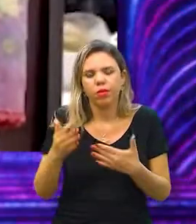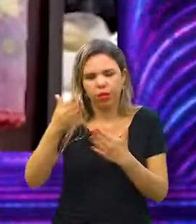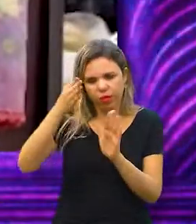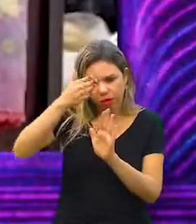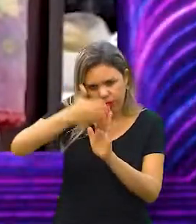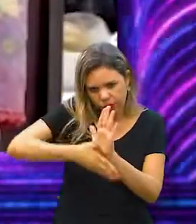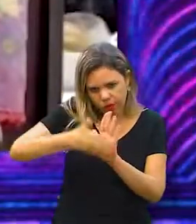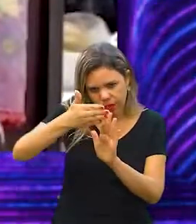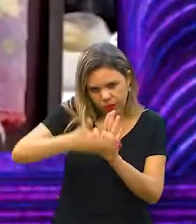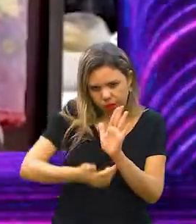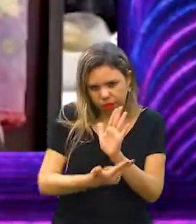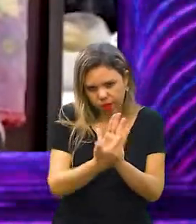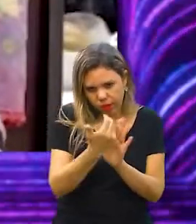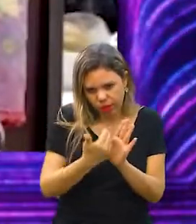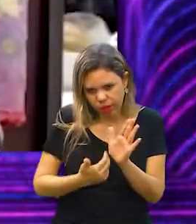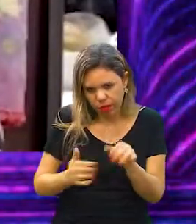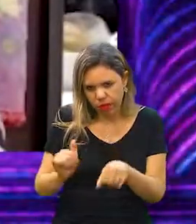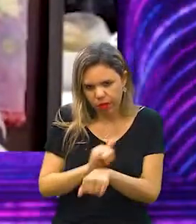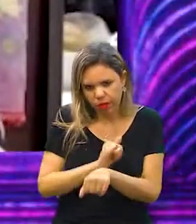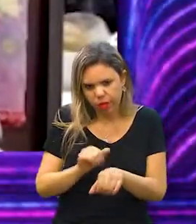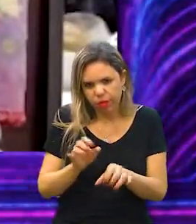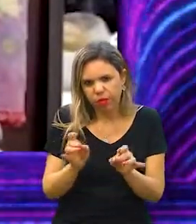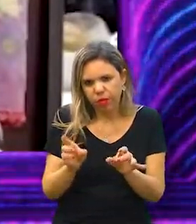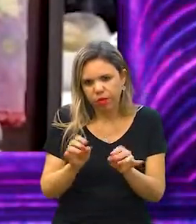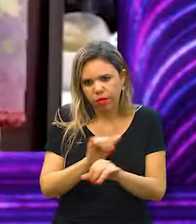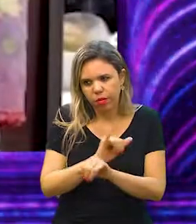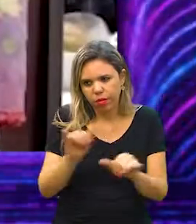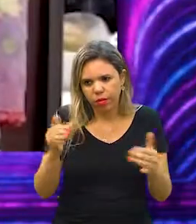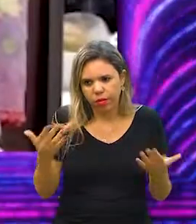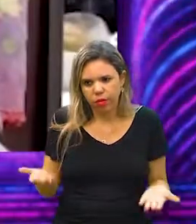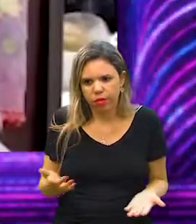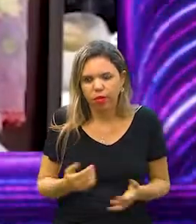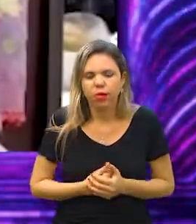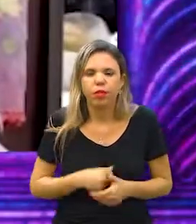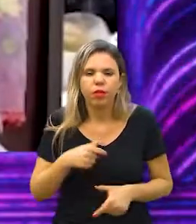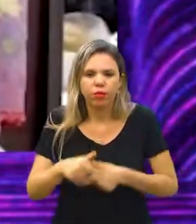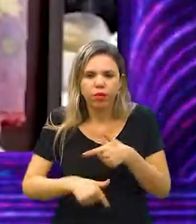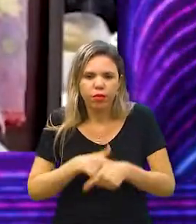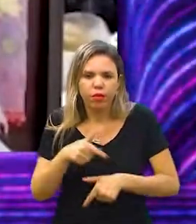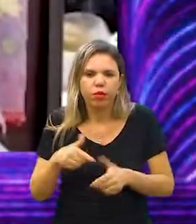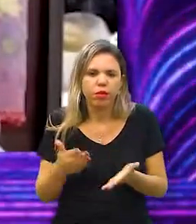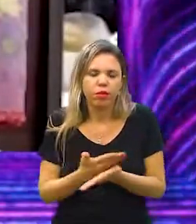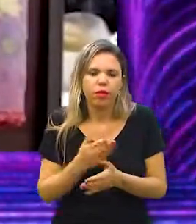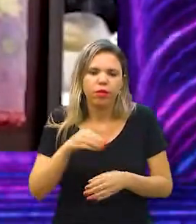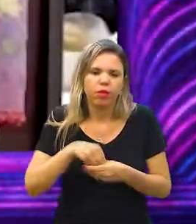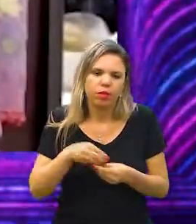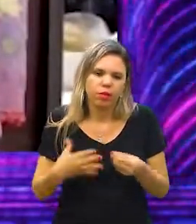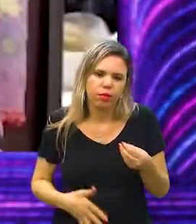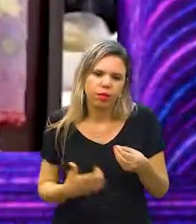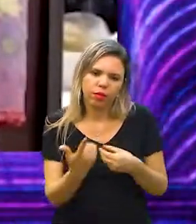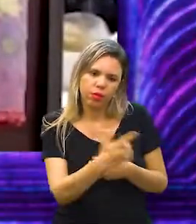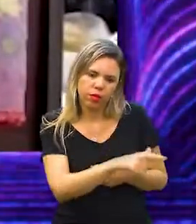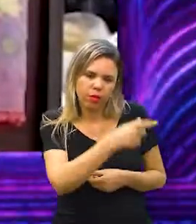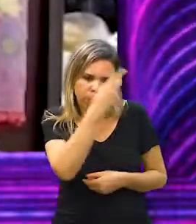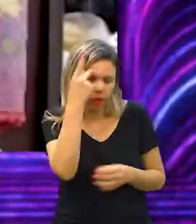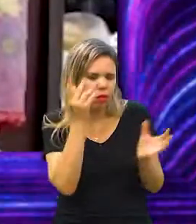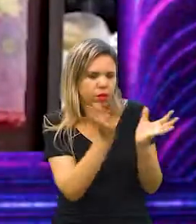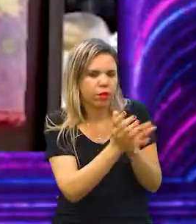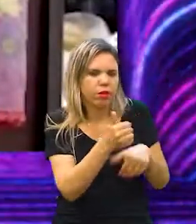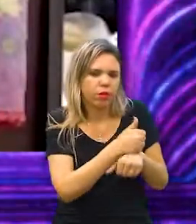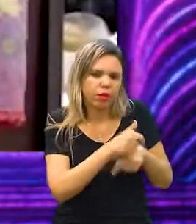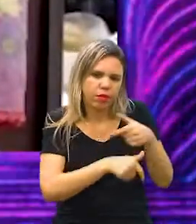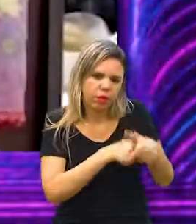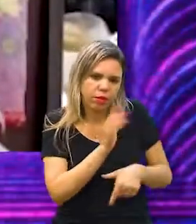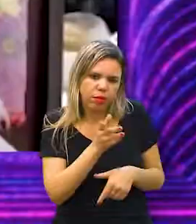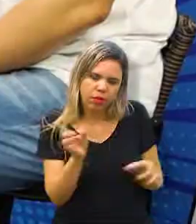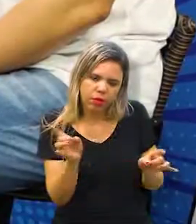as capas, idealizar, né, a estratégia de marketing, mas o trabalhar do livro já tinha um outro